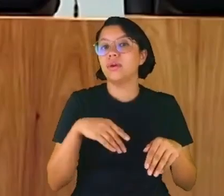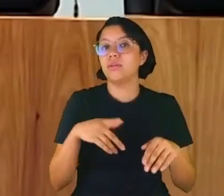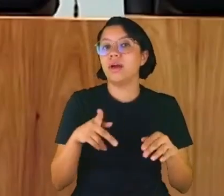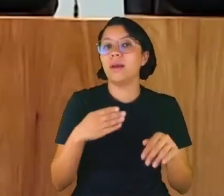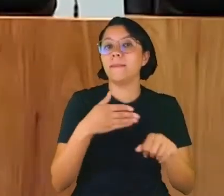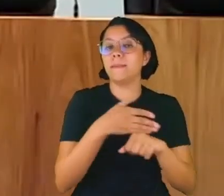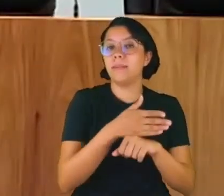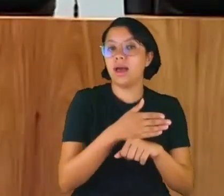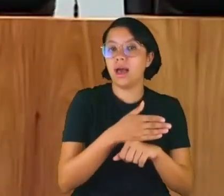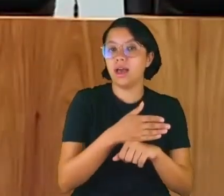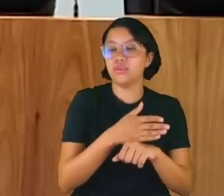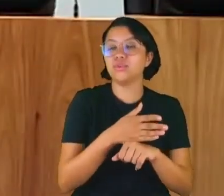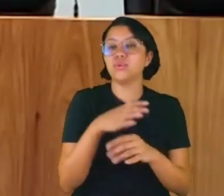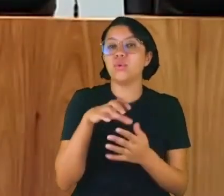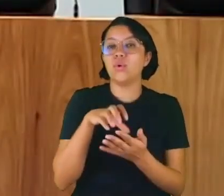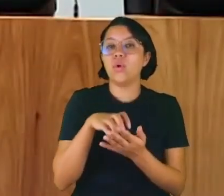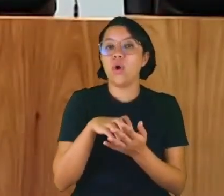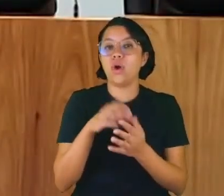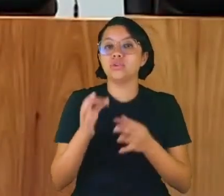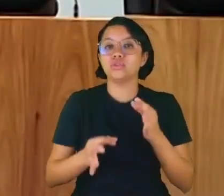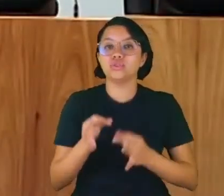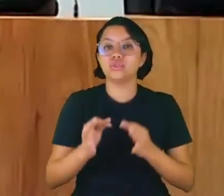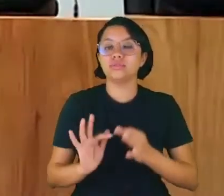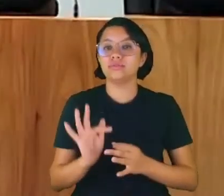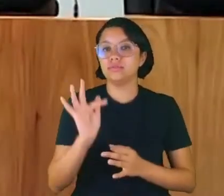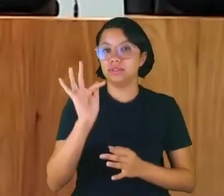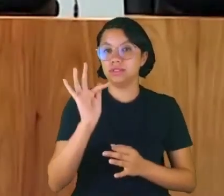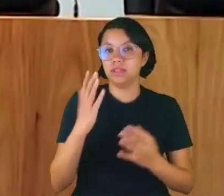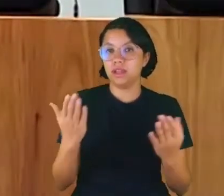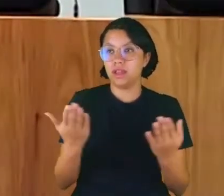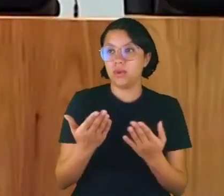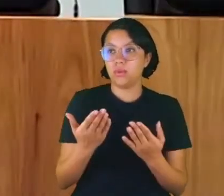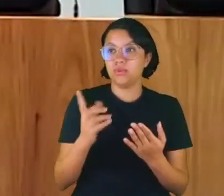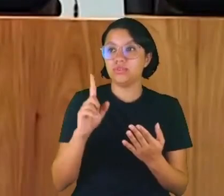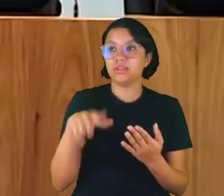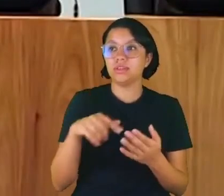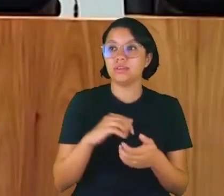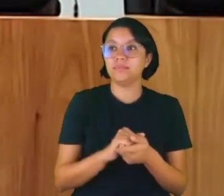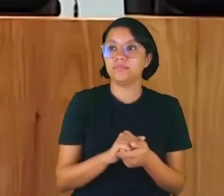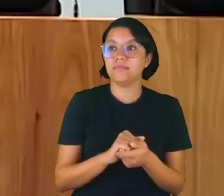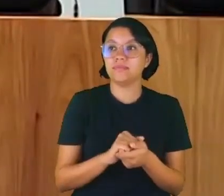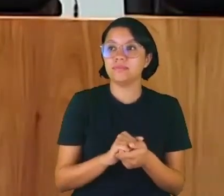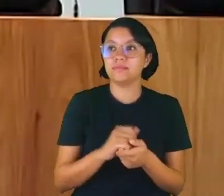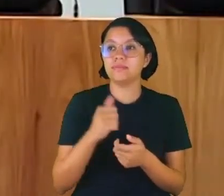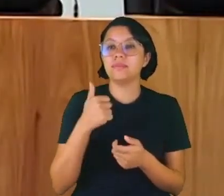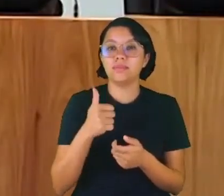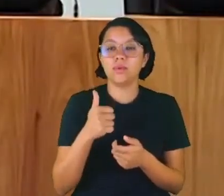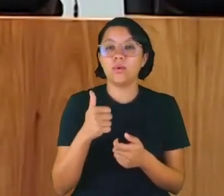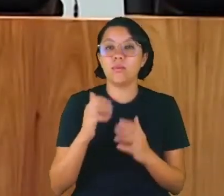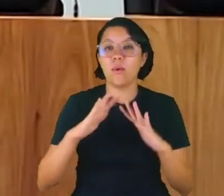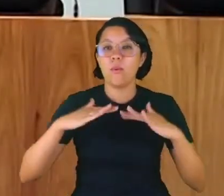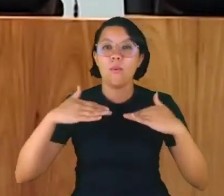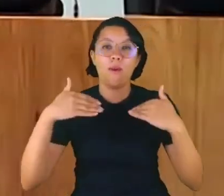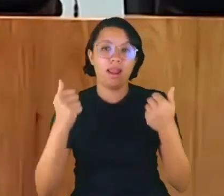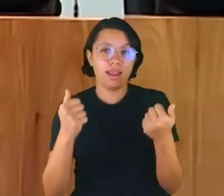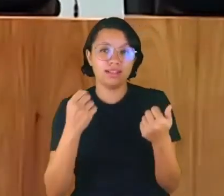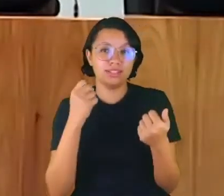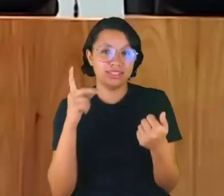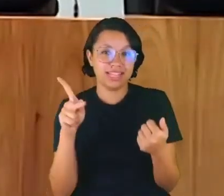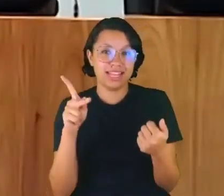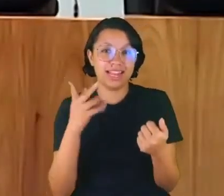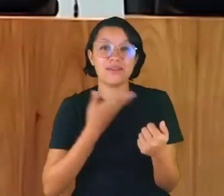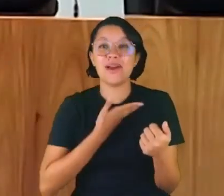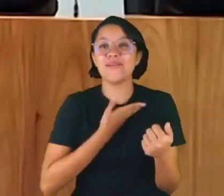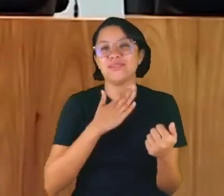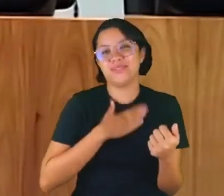do Conselho da Justiça Federal atualmente, e que uma das suas melhores qualidades é que ele é meu